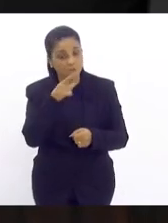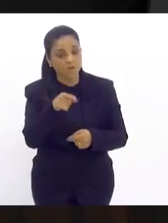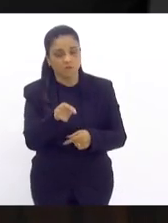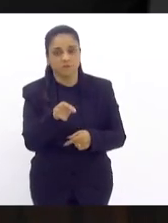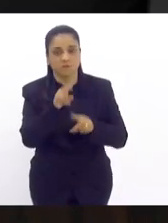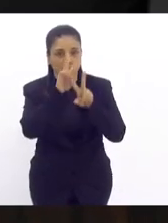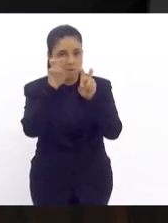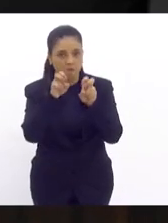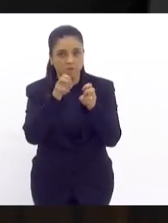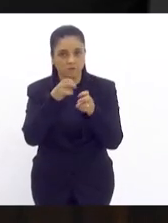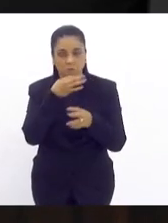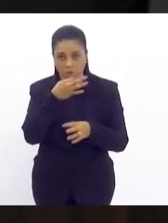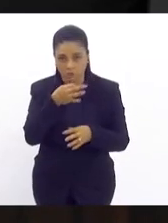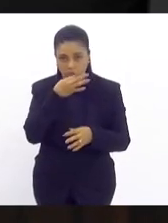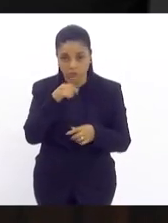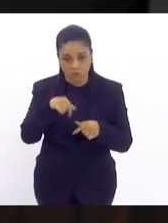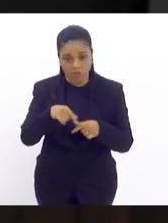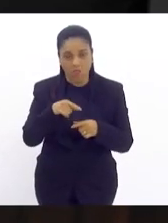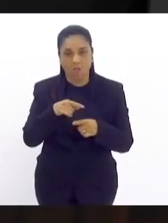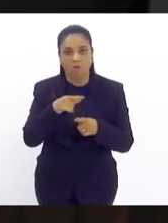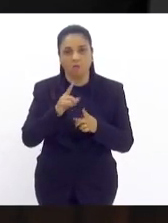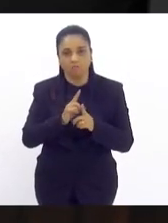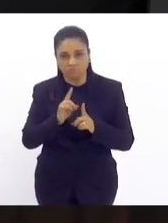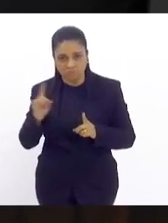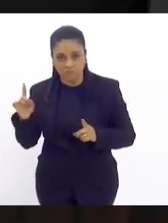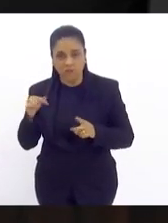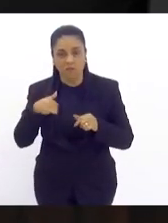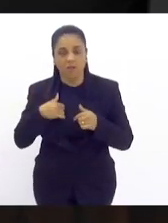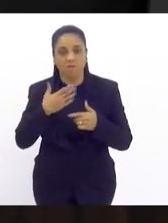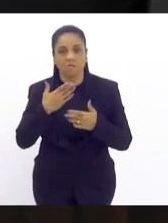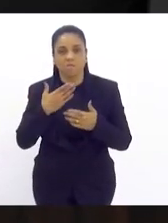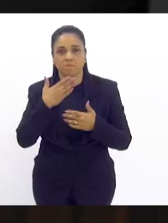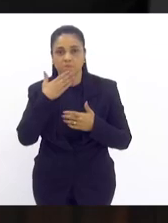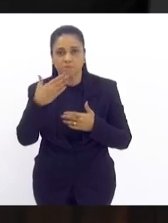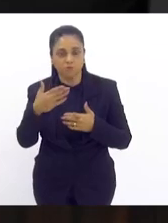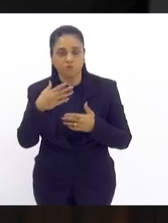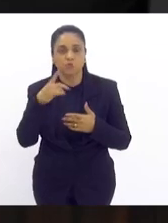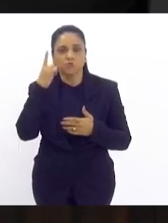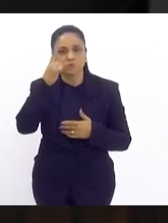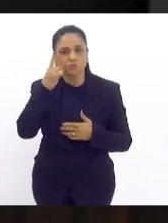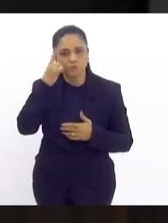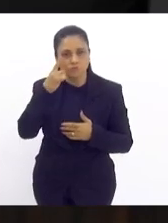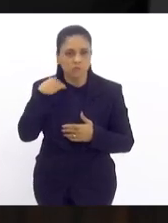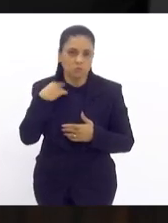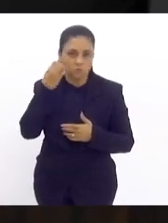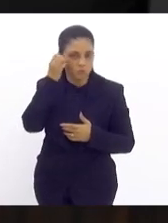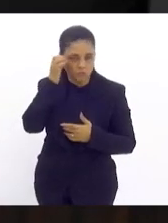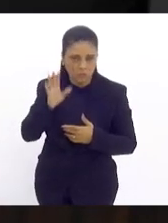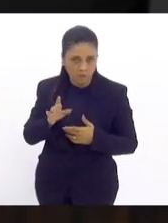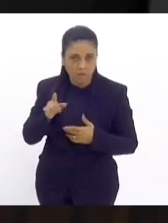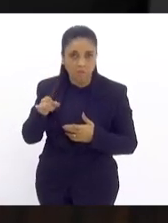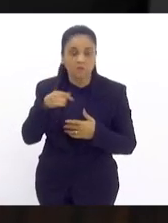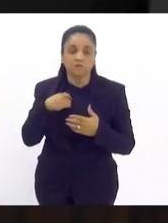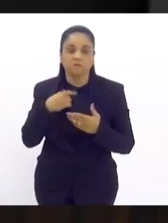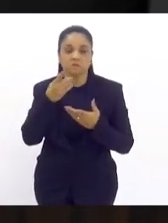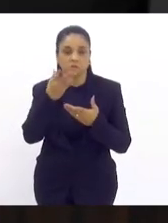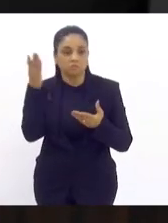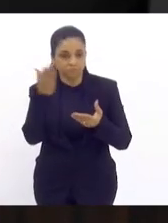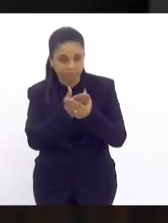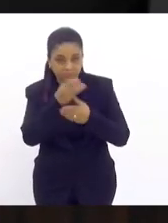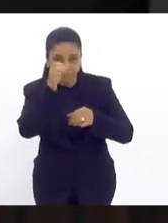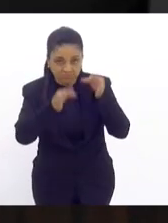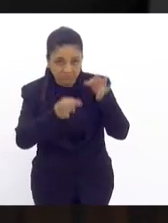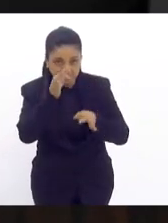porque na minha ausência daqui Foi suscitado por um dos parlamentares que agora não me recordo que vocês iam recorrer O Poder Judiciário Então